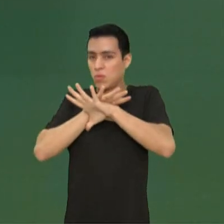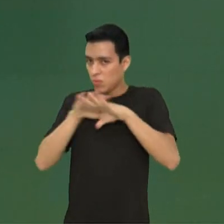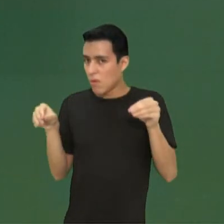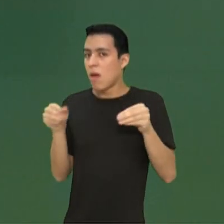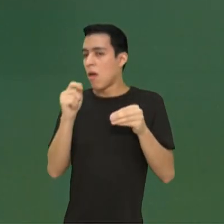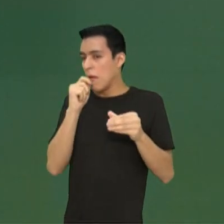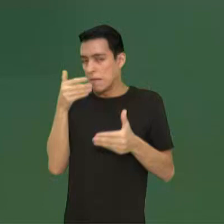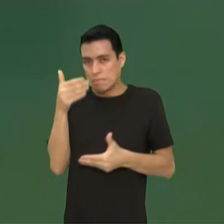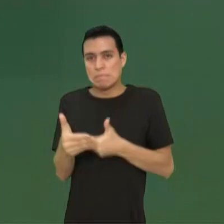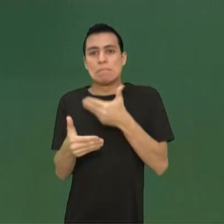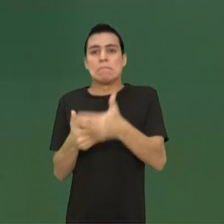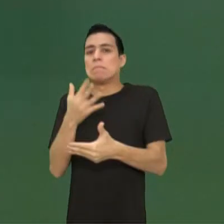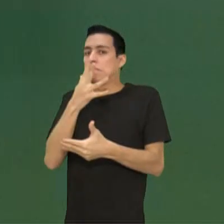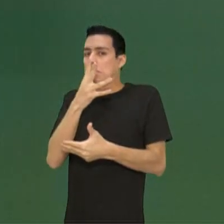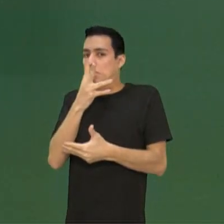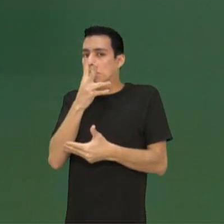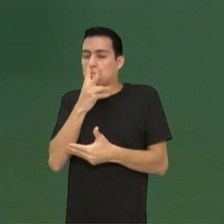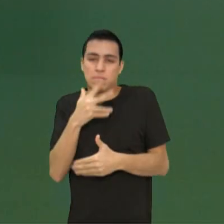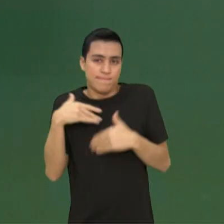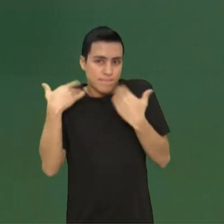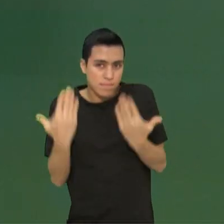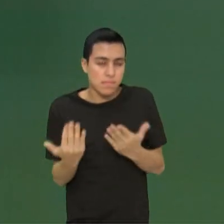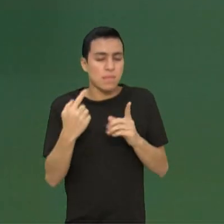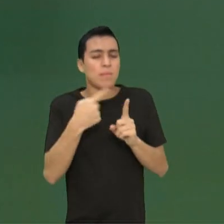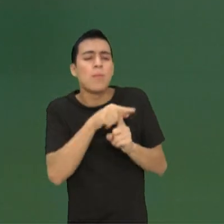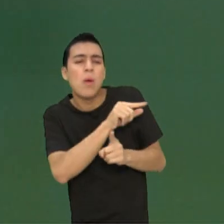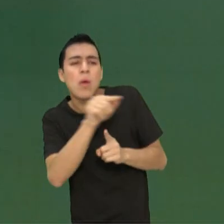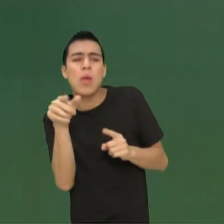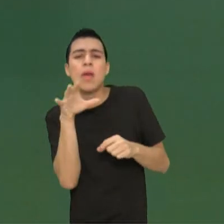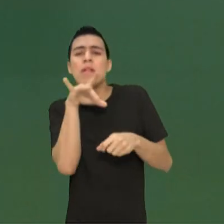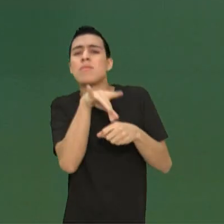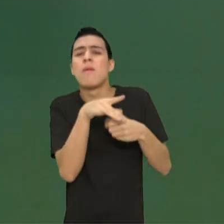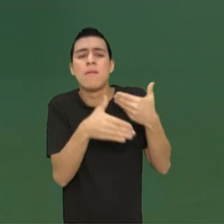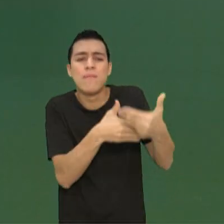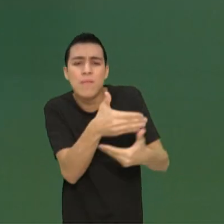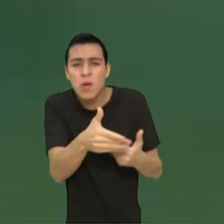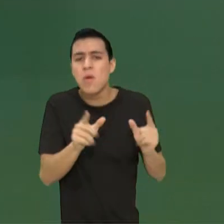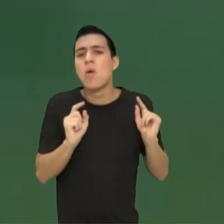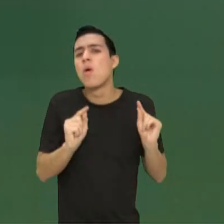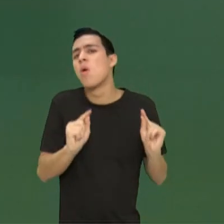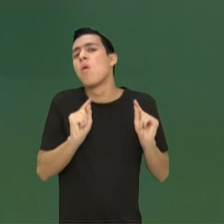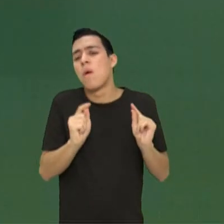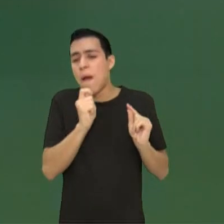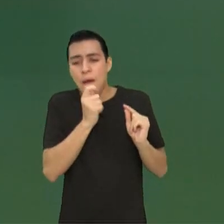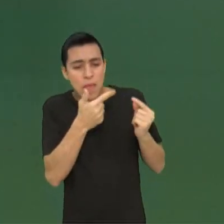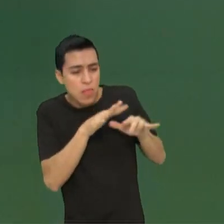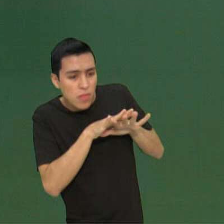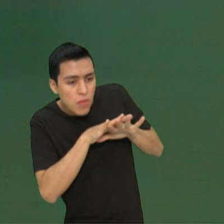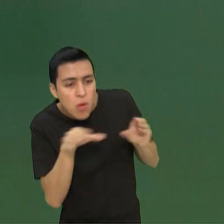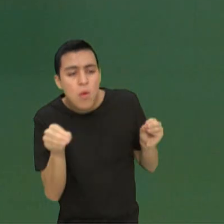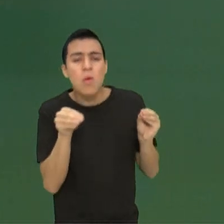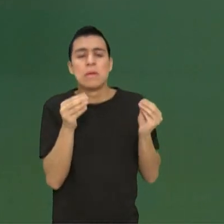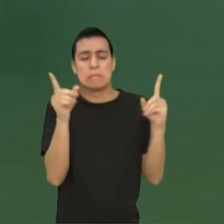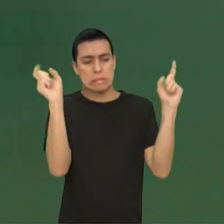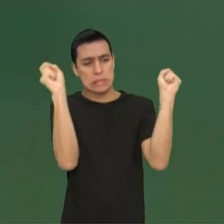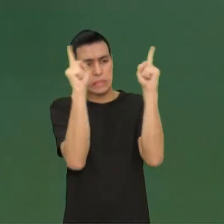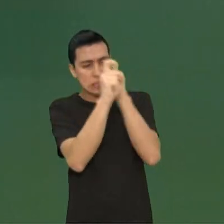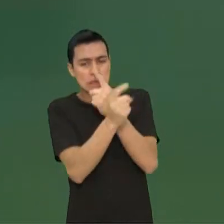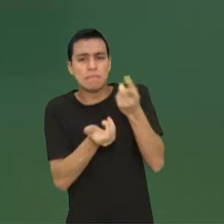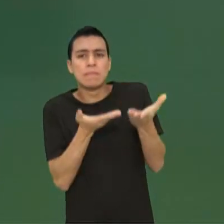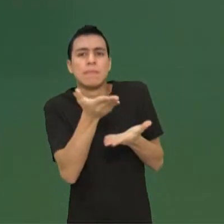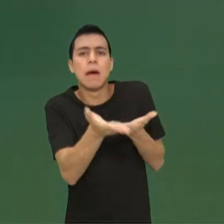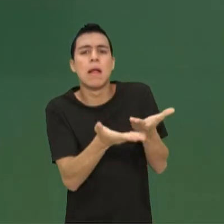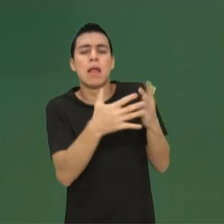num processo muito demorado. Por que essas doenças elas estão nesse processo de não ter cura, de ser difícil o